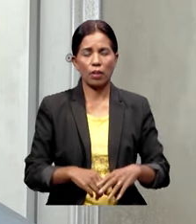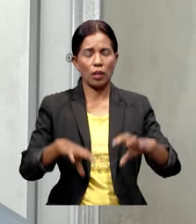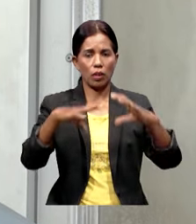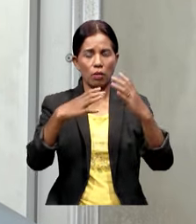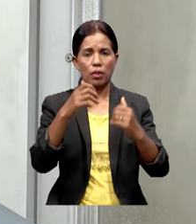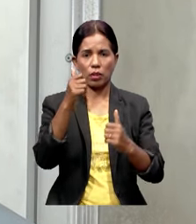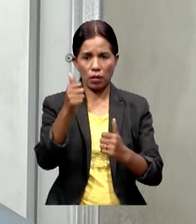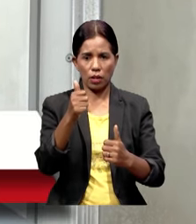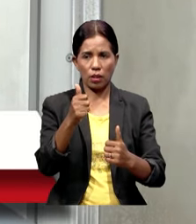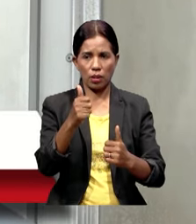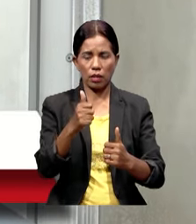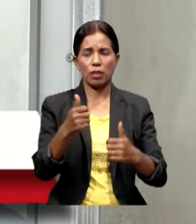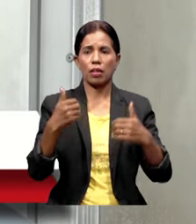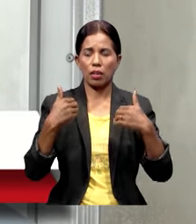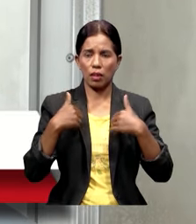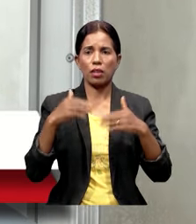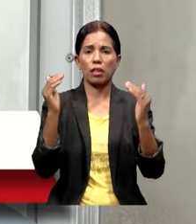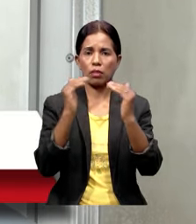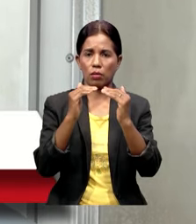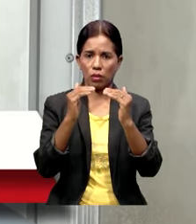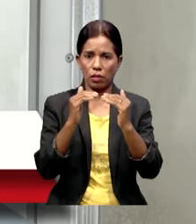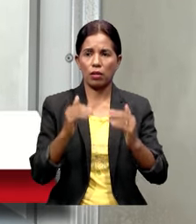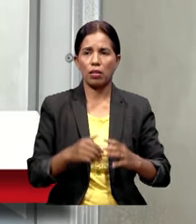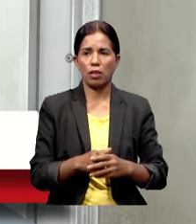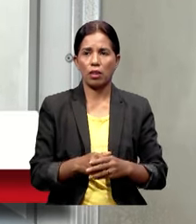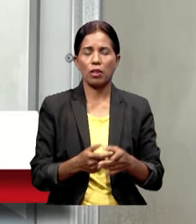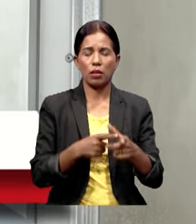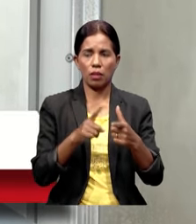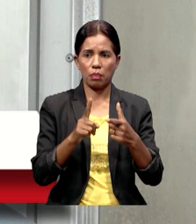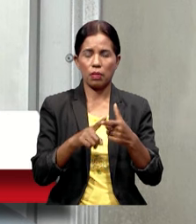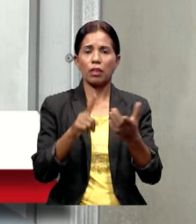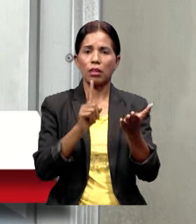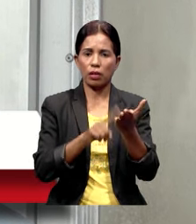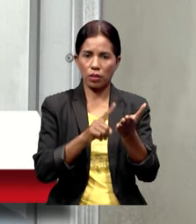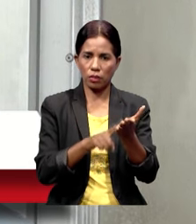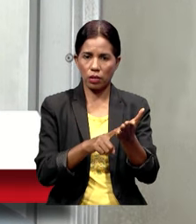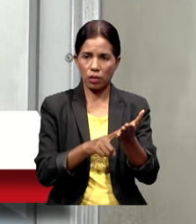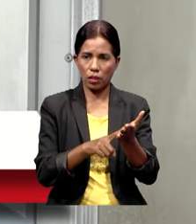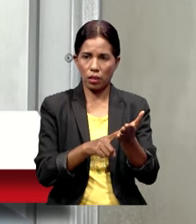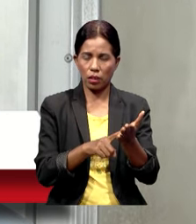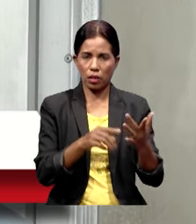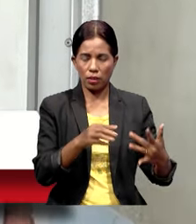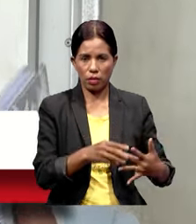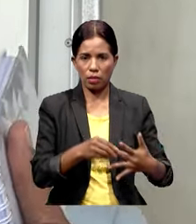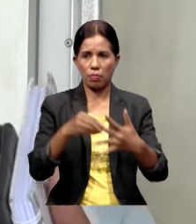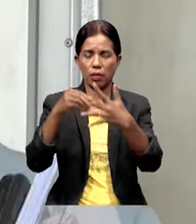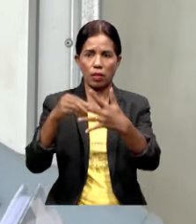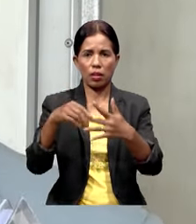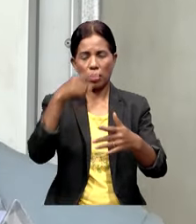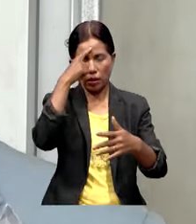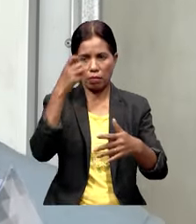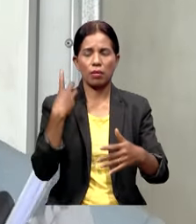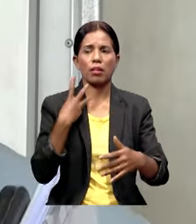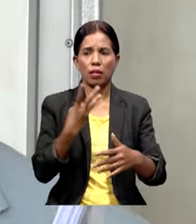a se reunião depois discute minha especialidade. Tamba